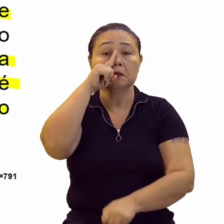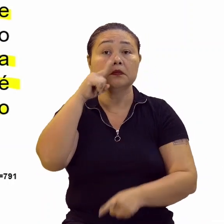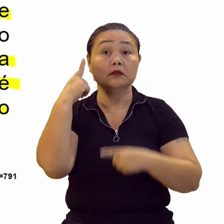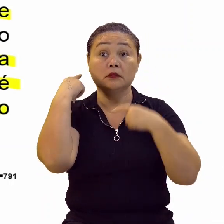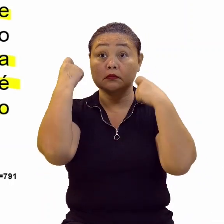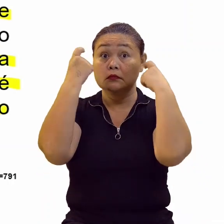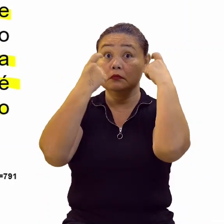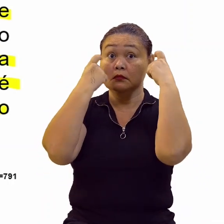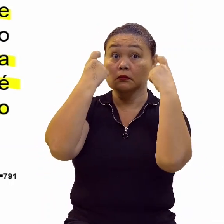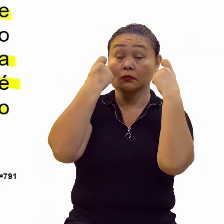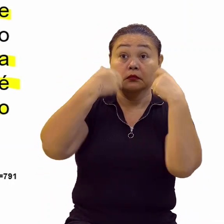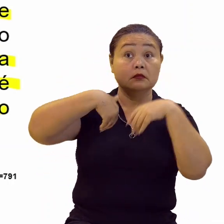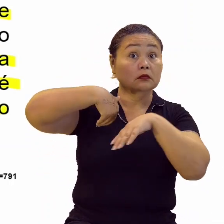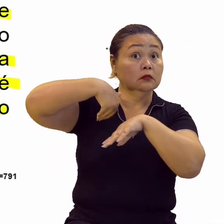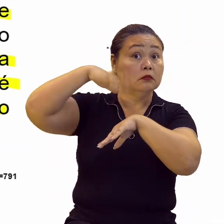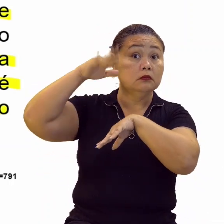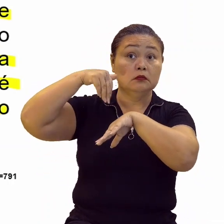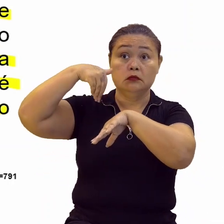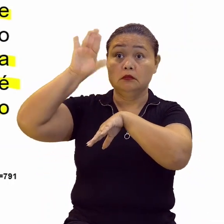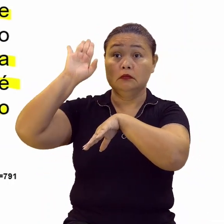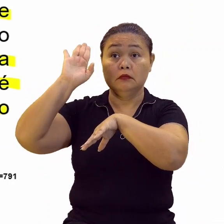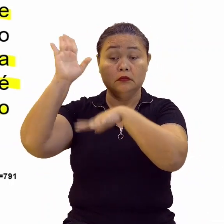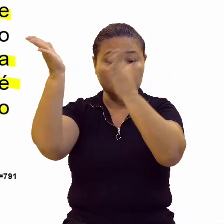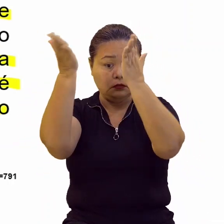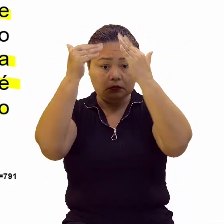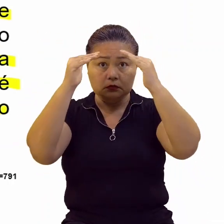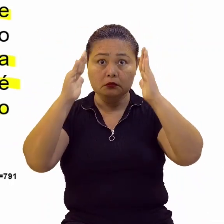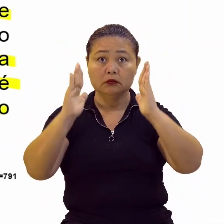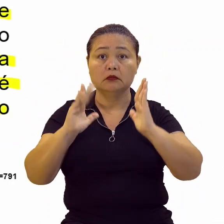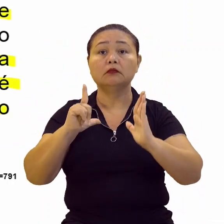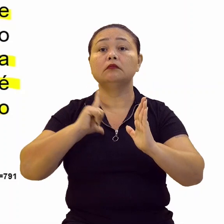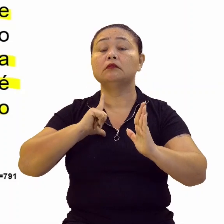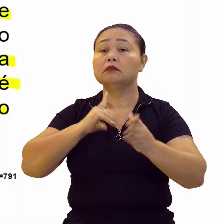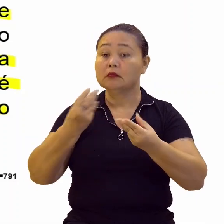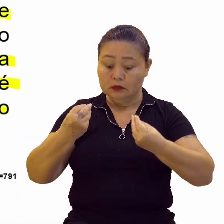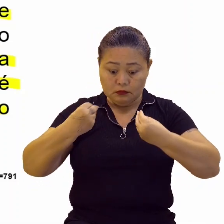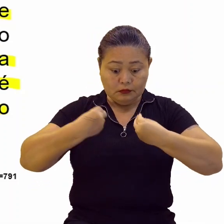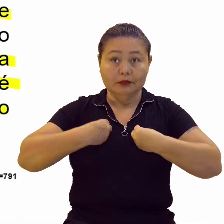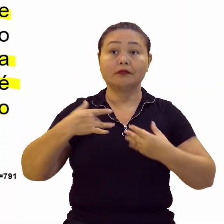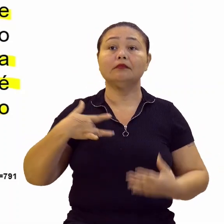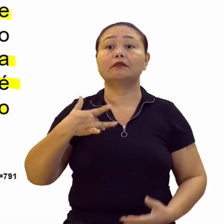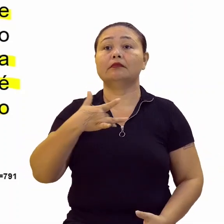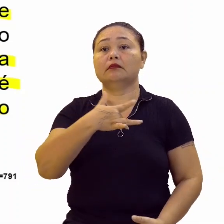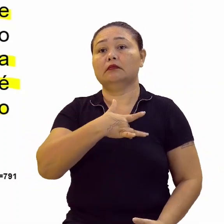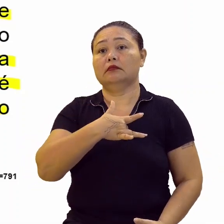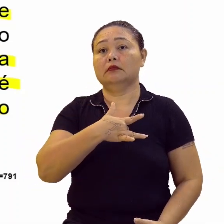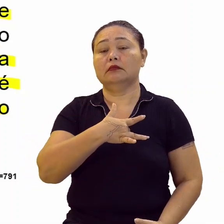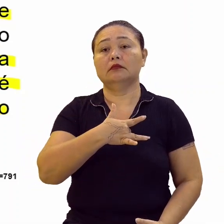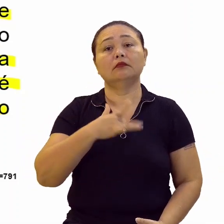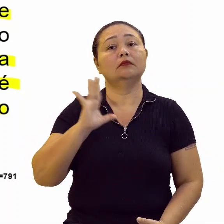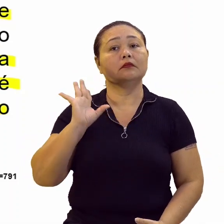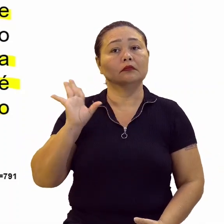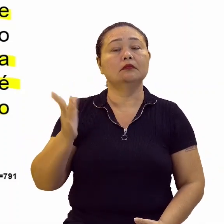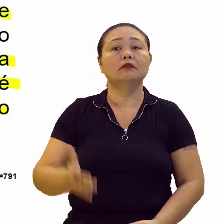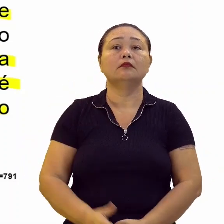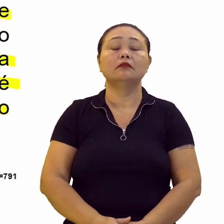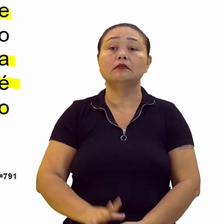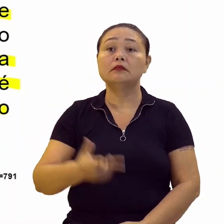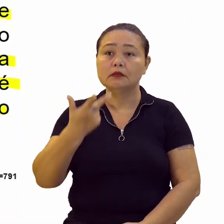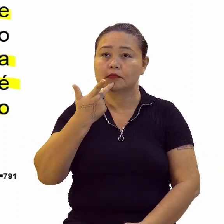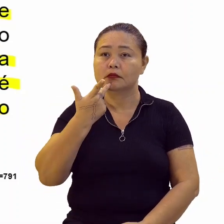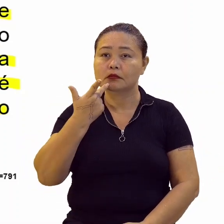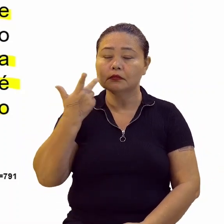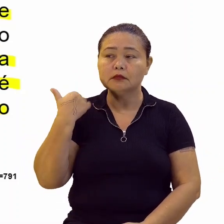que a preocupação exagerada com a silhueta pode trazer à saúde. Verdade. A gente comentou